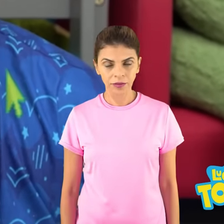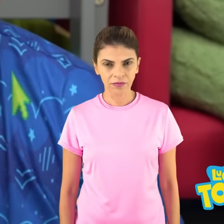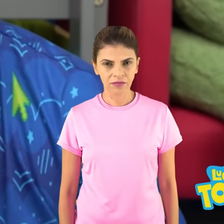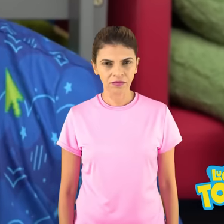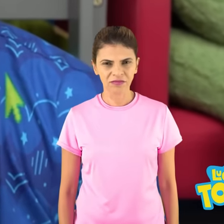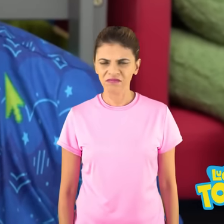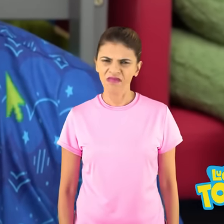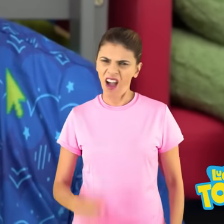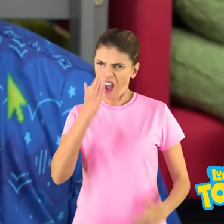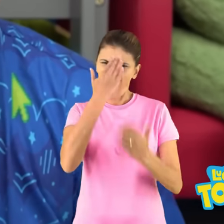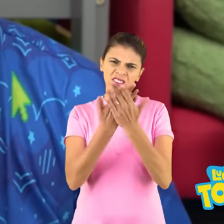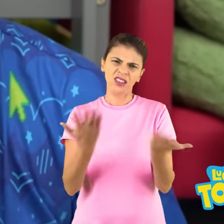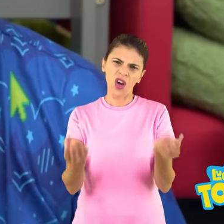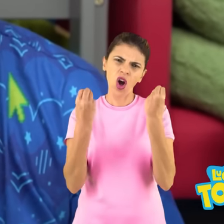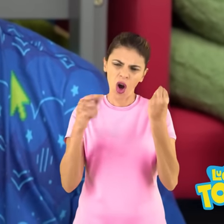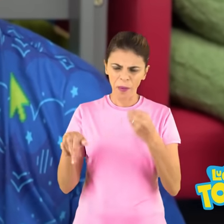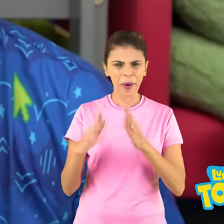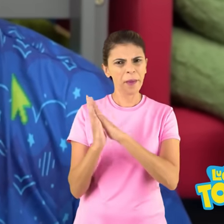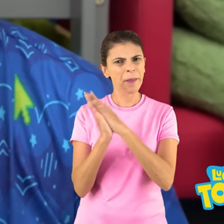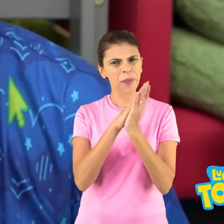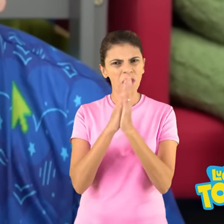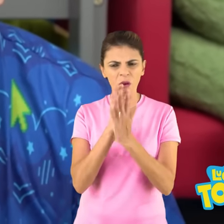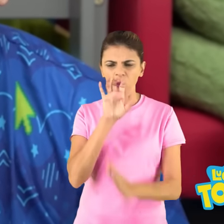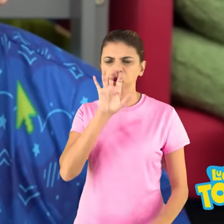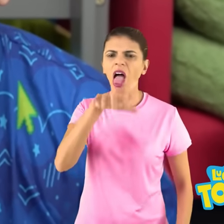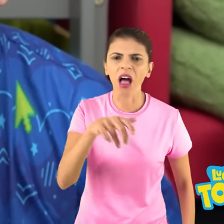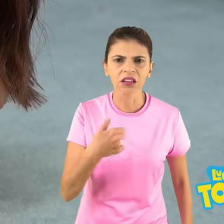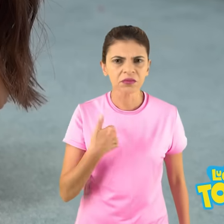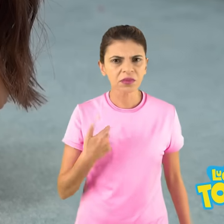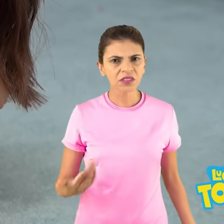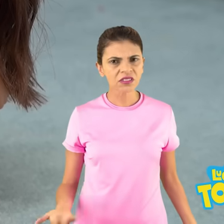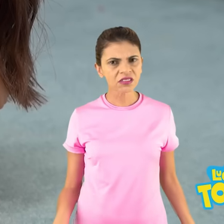Eu não acredito que essa boneca golfou em mim.